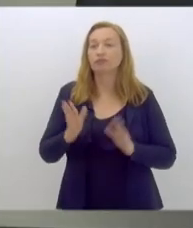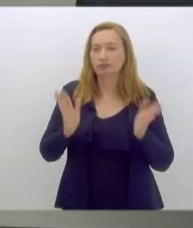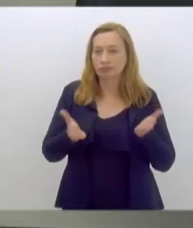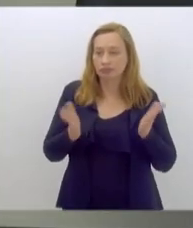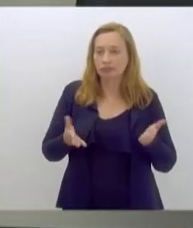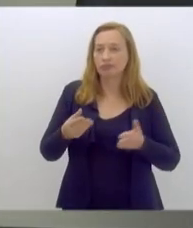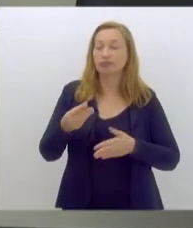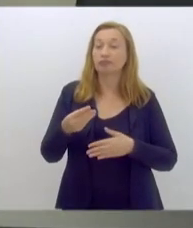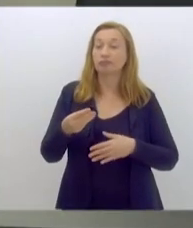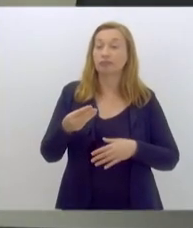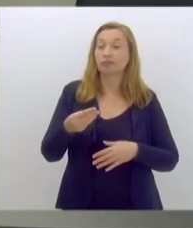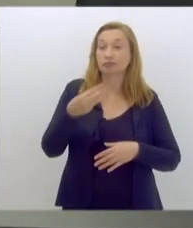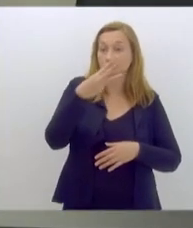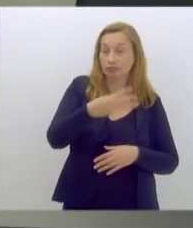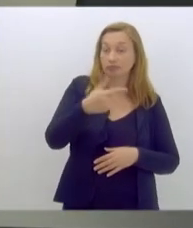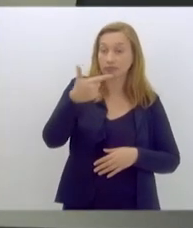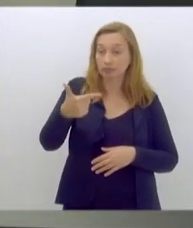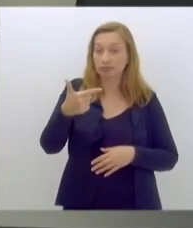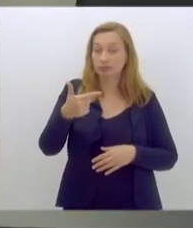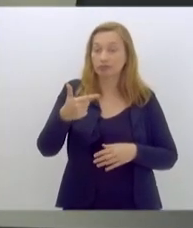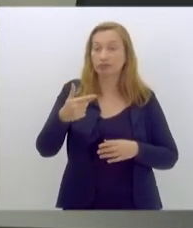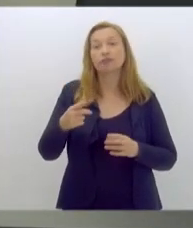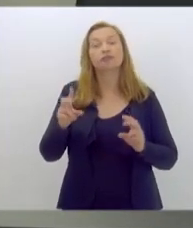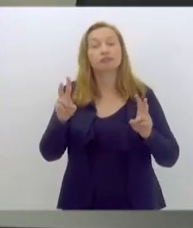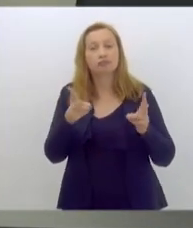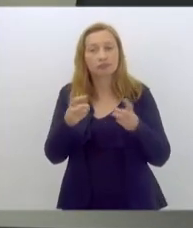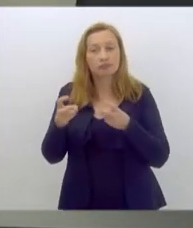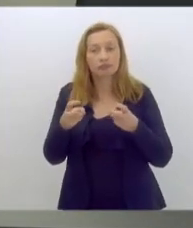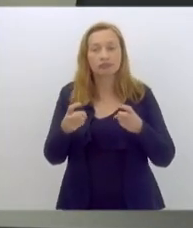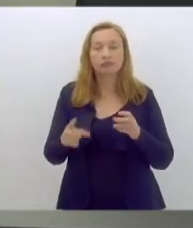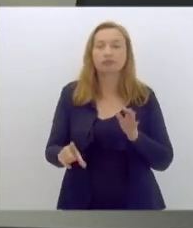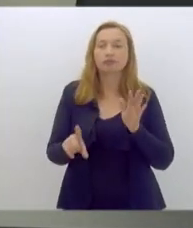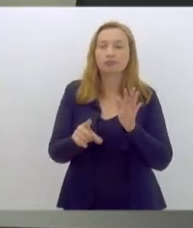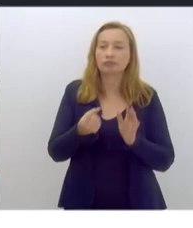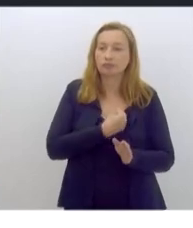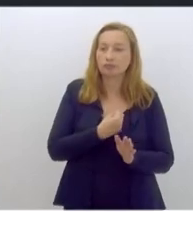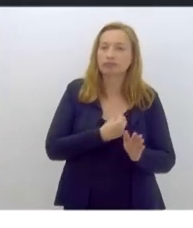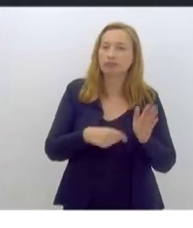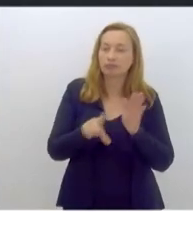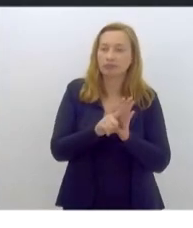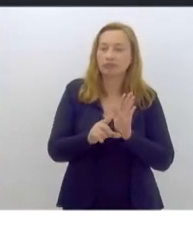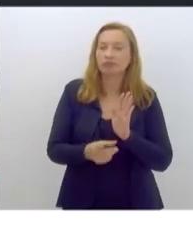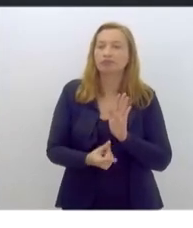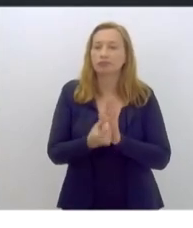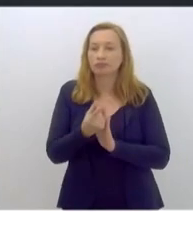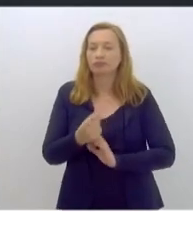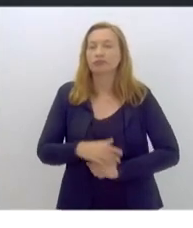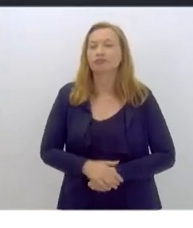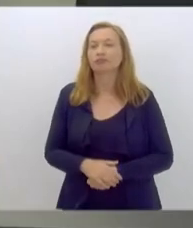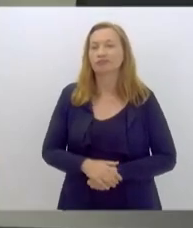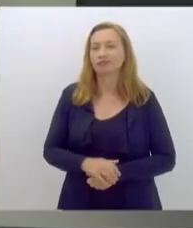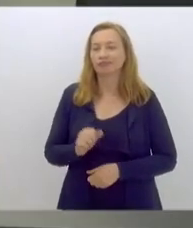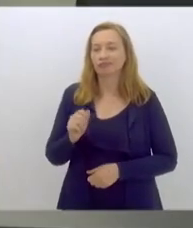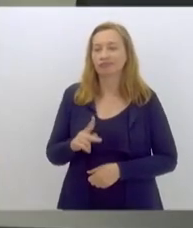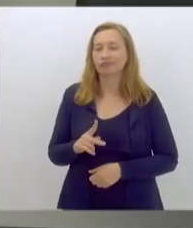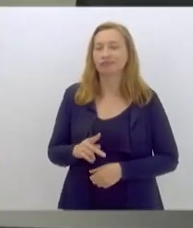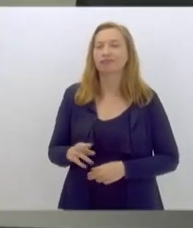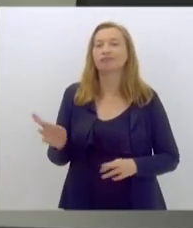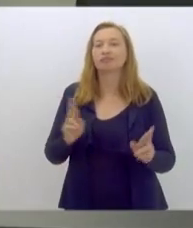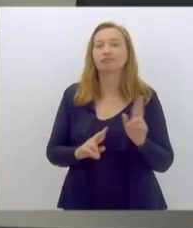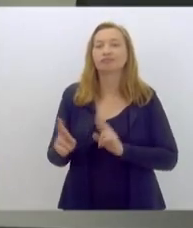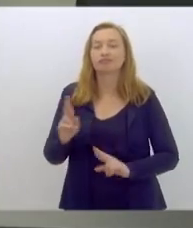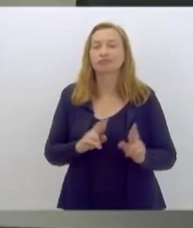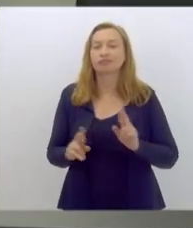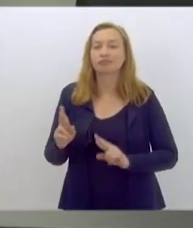tá 32 não tá 32 mas com observação de que é o número da LDO tá bom Com relação